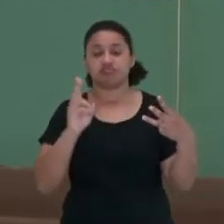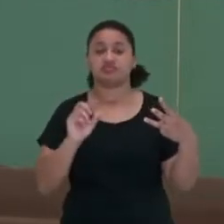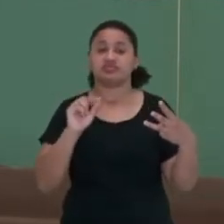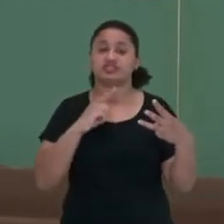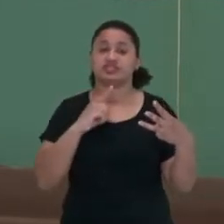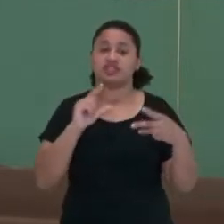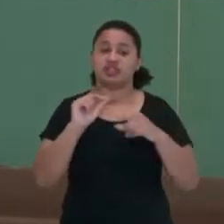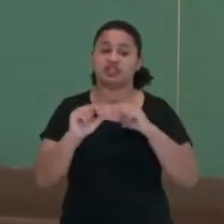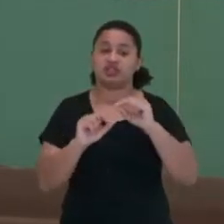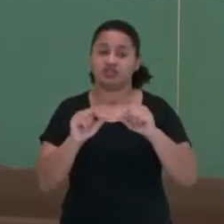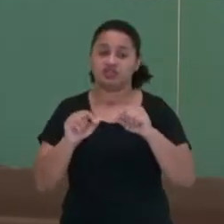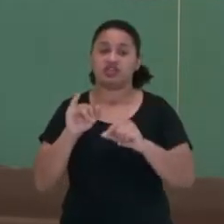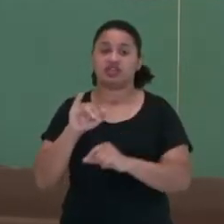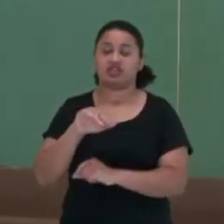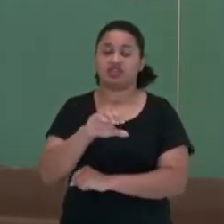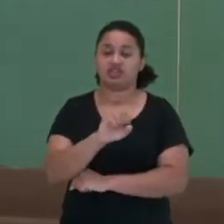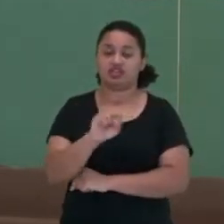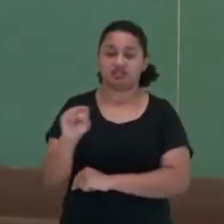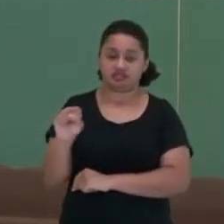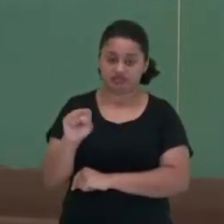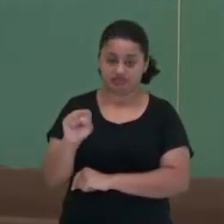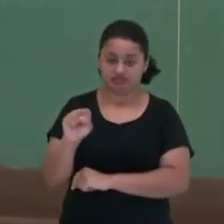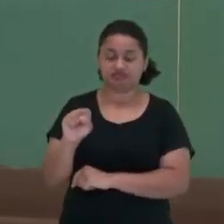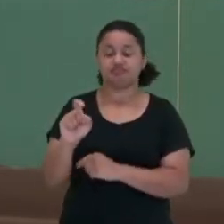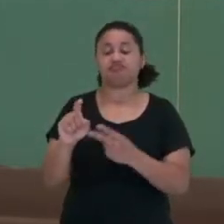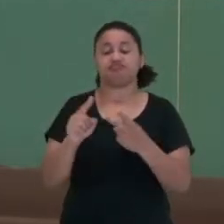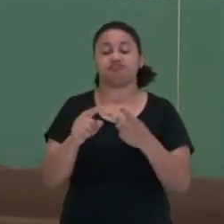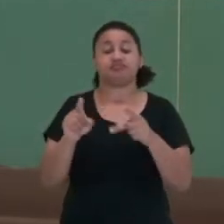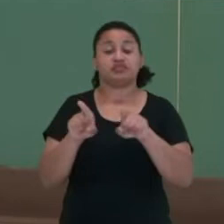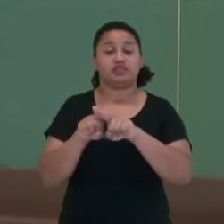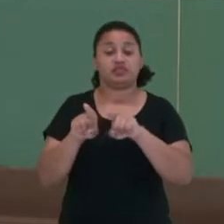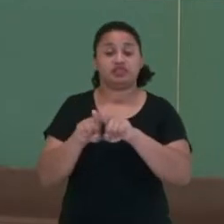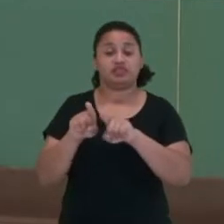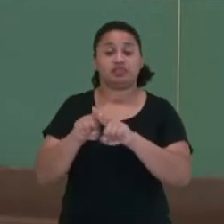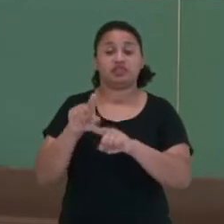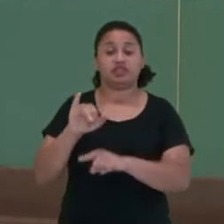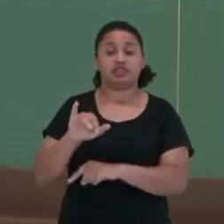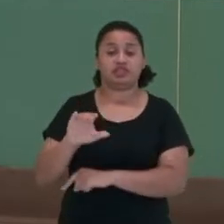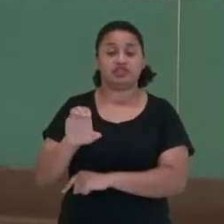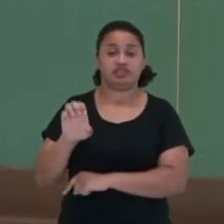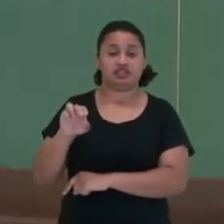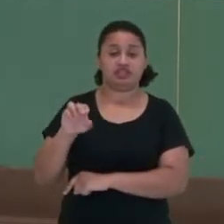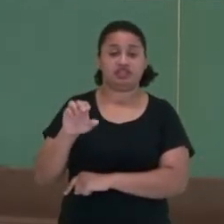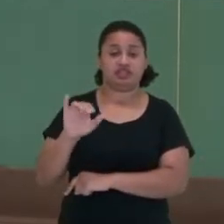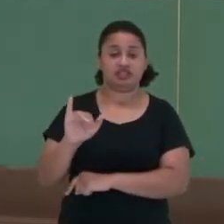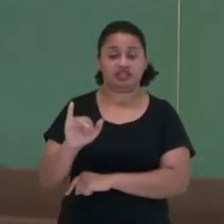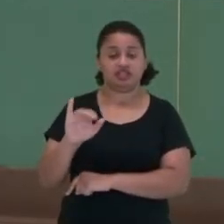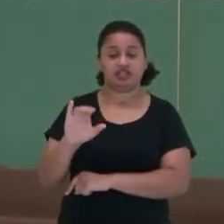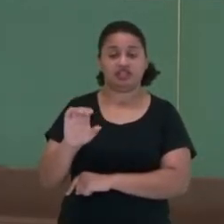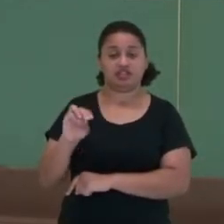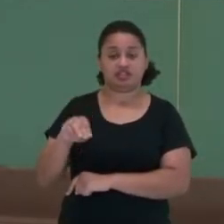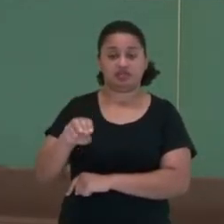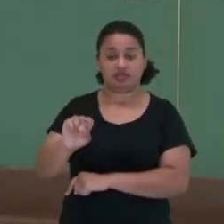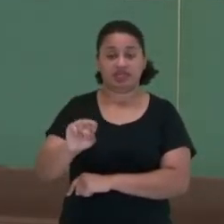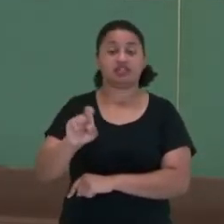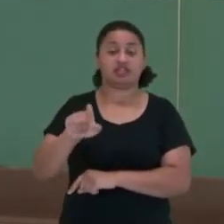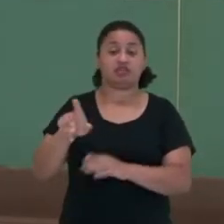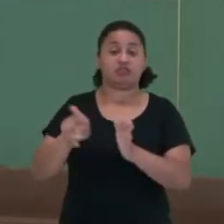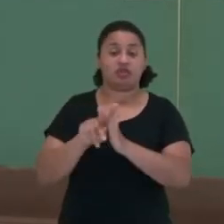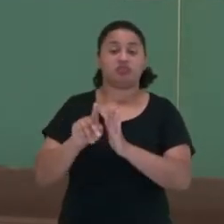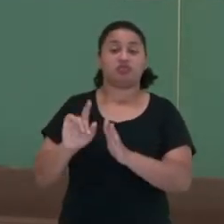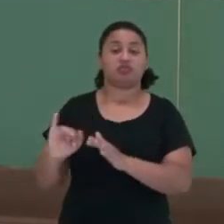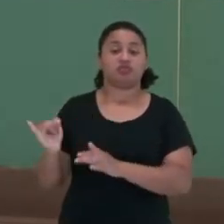envolvendo a Previdência Social através do INSS, o ICMS, que são de produtos,